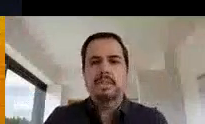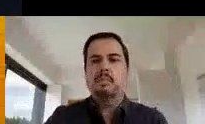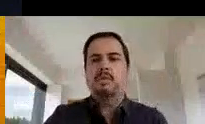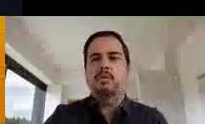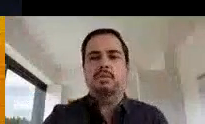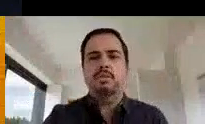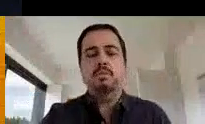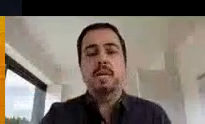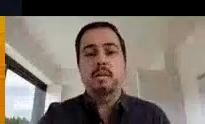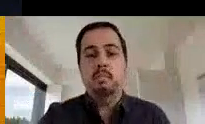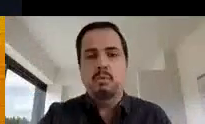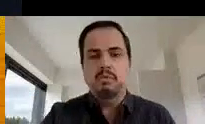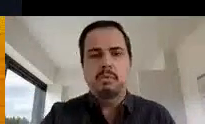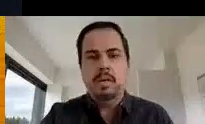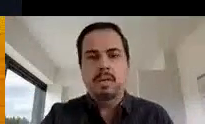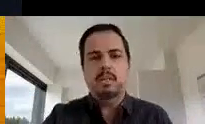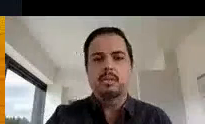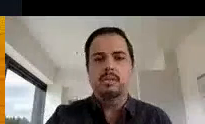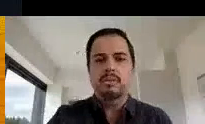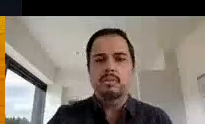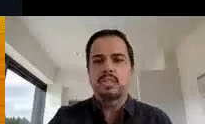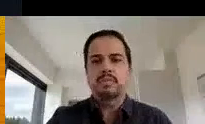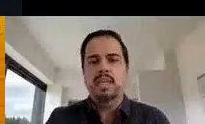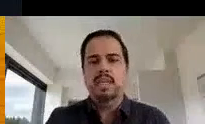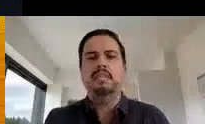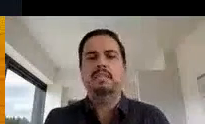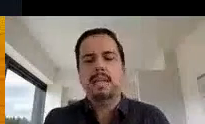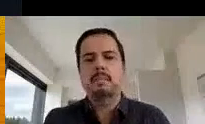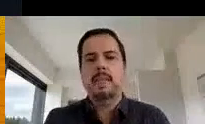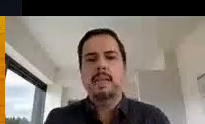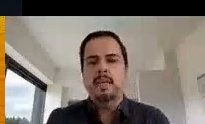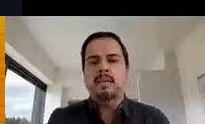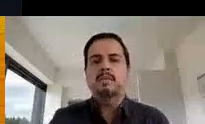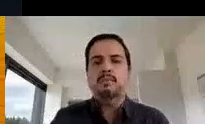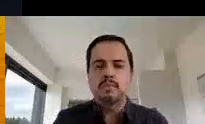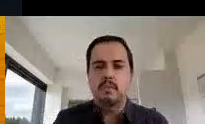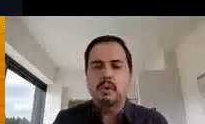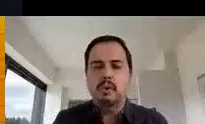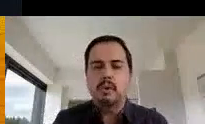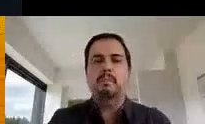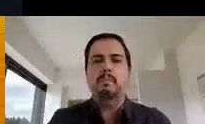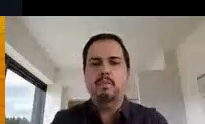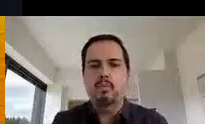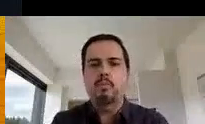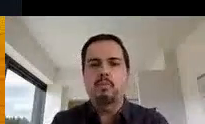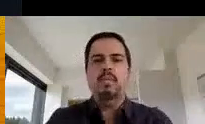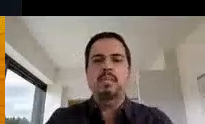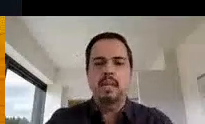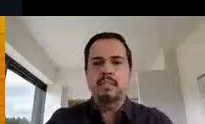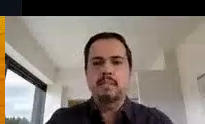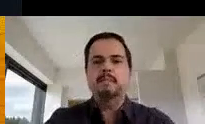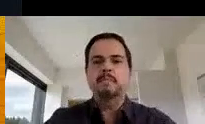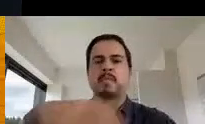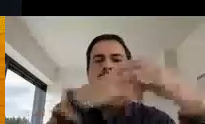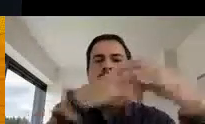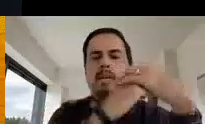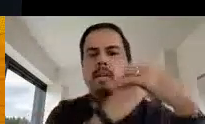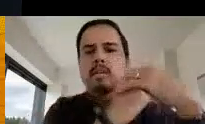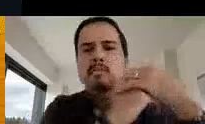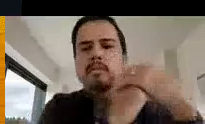internas que vão te dar uma condição de mercado muito melhor e são inovações de eficiência interna. Vão te colocar em contato com muito mais